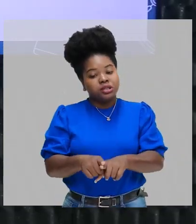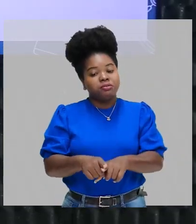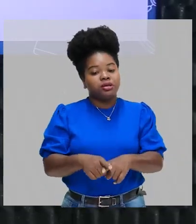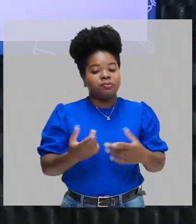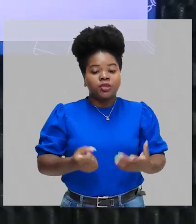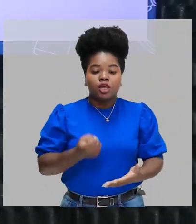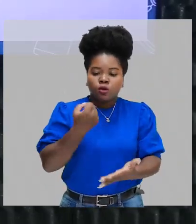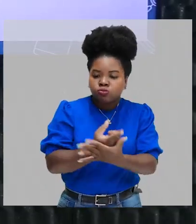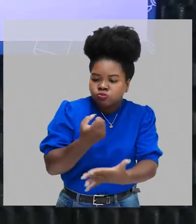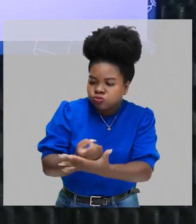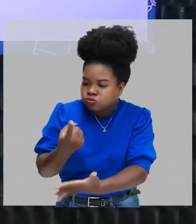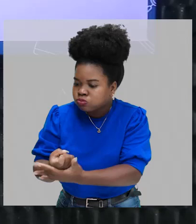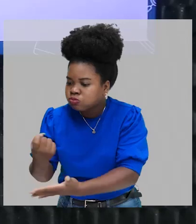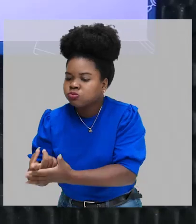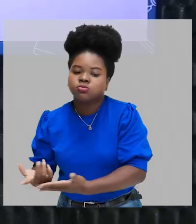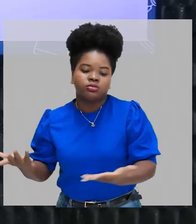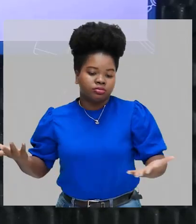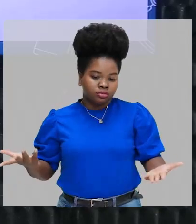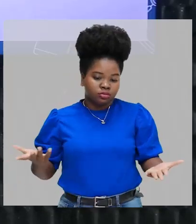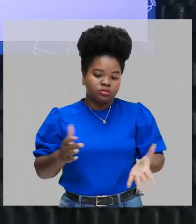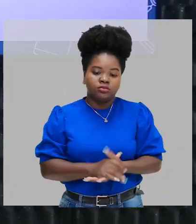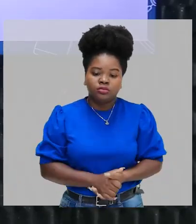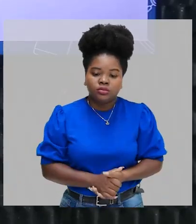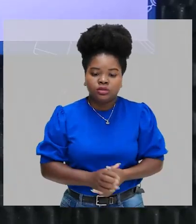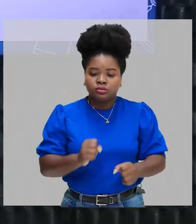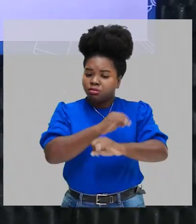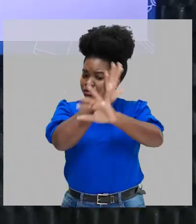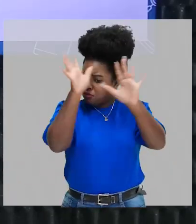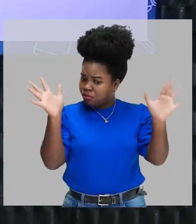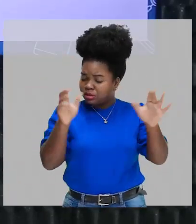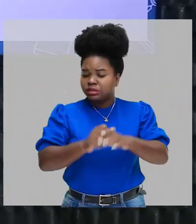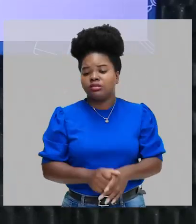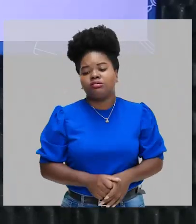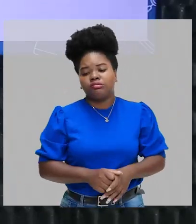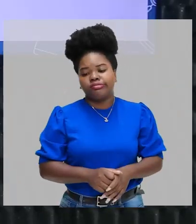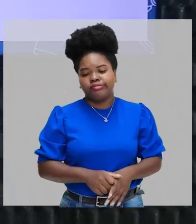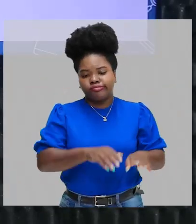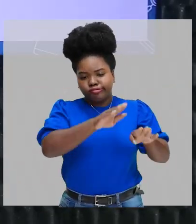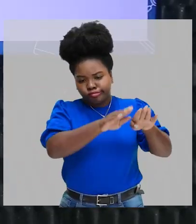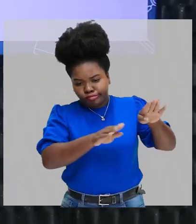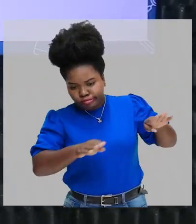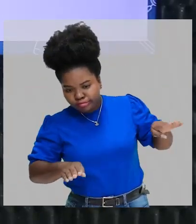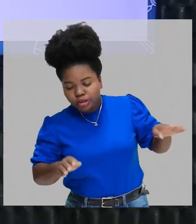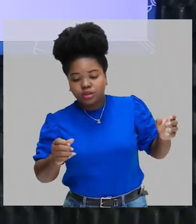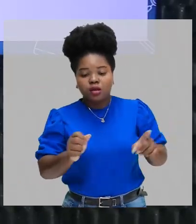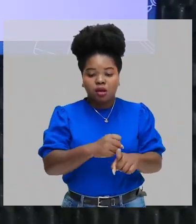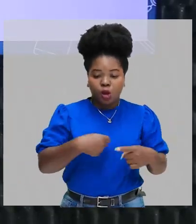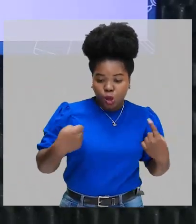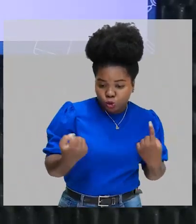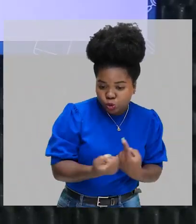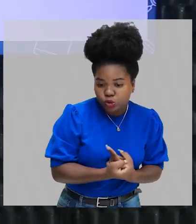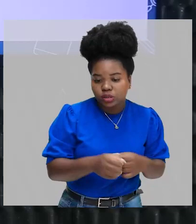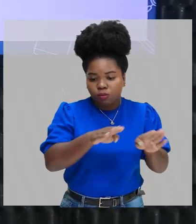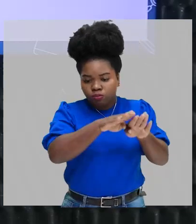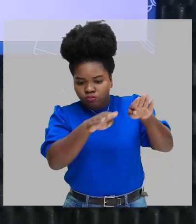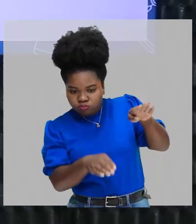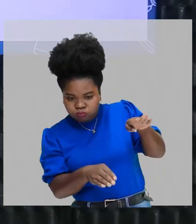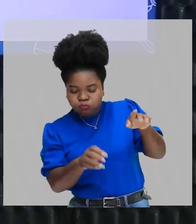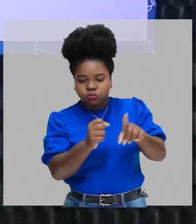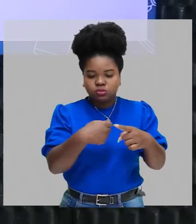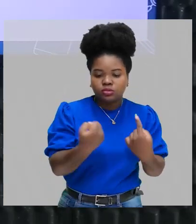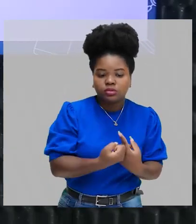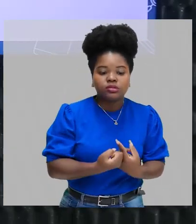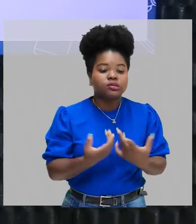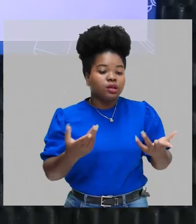ainda mais claro, mais evidente as desigualdades sociais que já existiam antes. Então, por isso que ele é um crítico, né? Por isso que o nome é